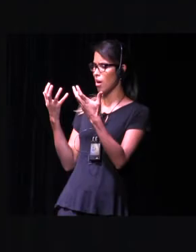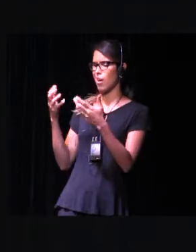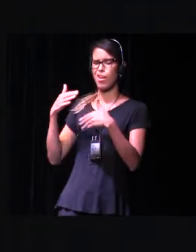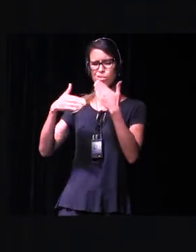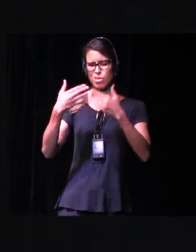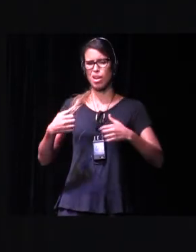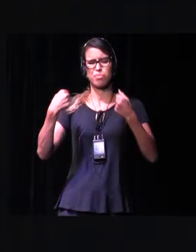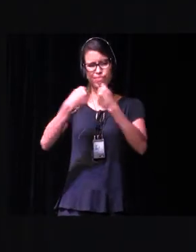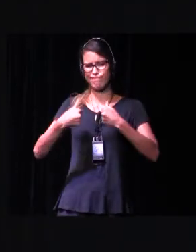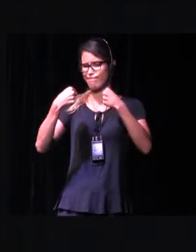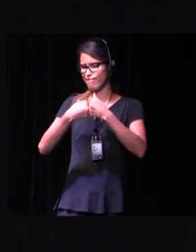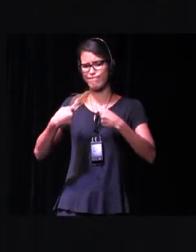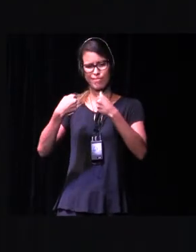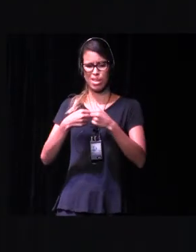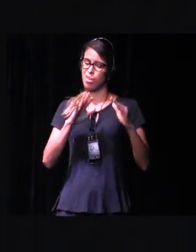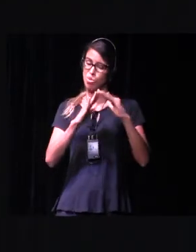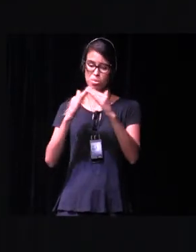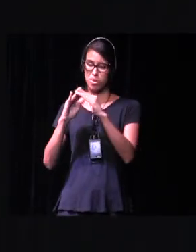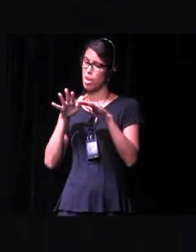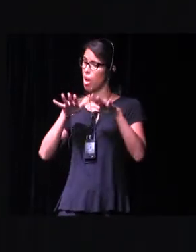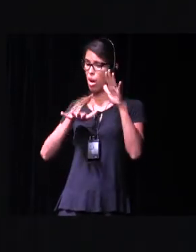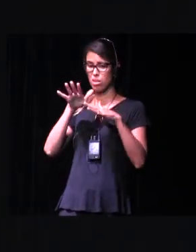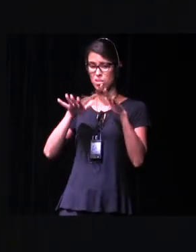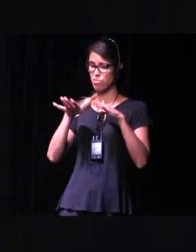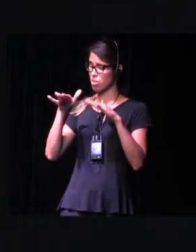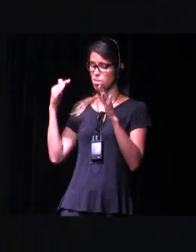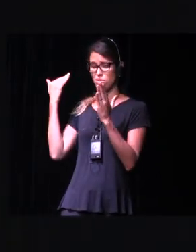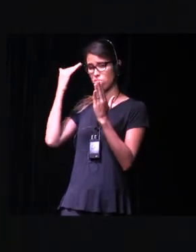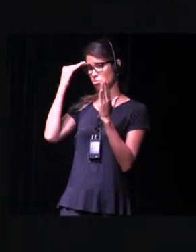Então, as comunidades também, às vezes, são transgressoras